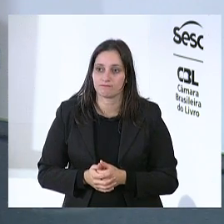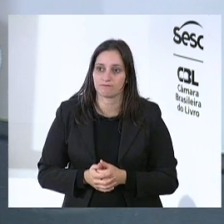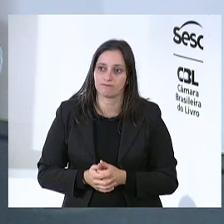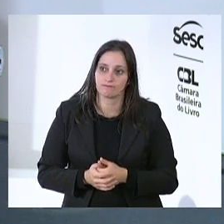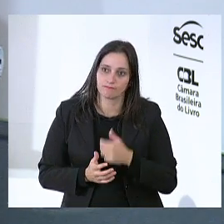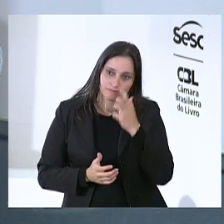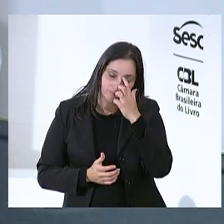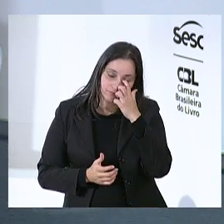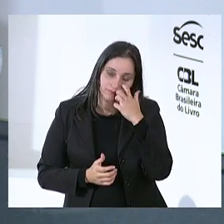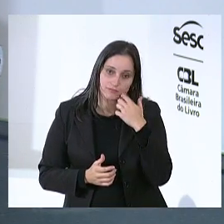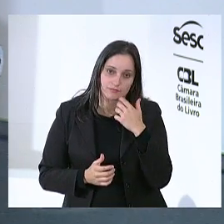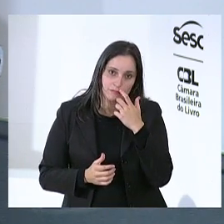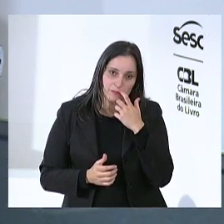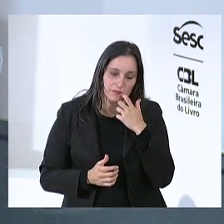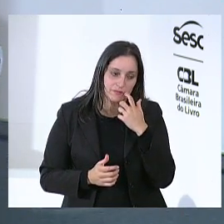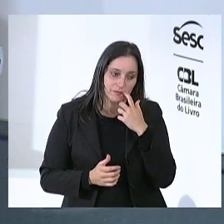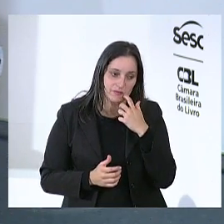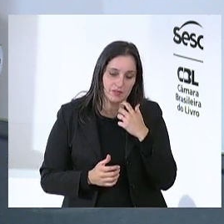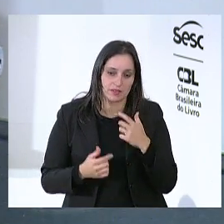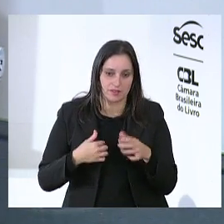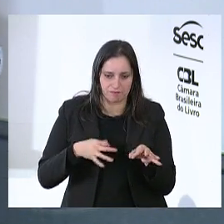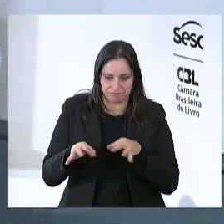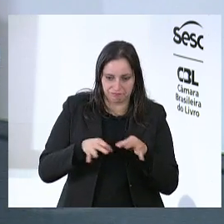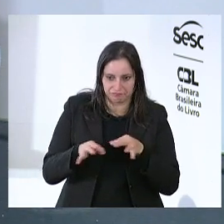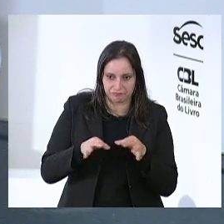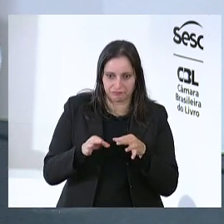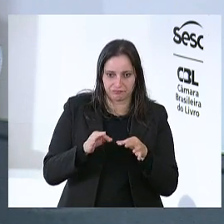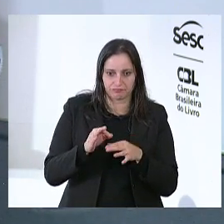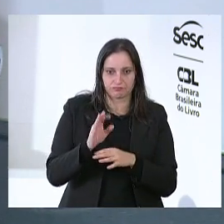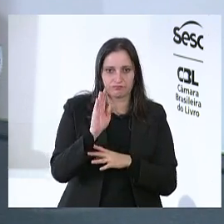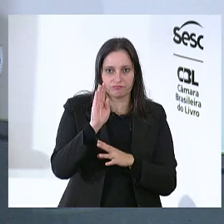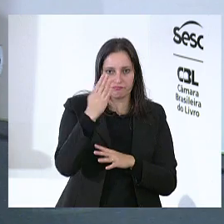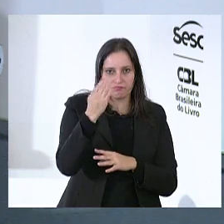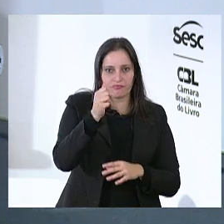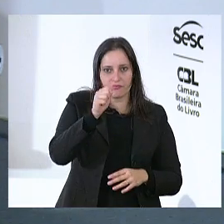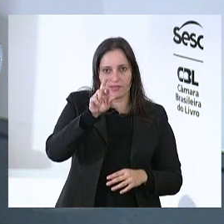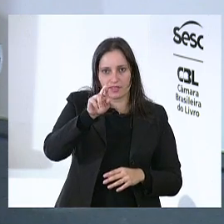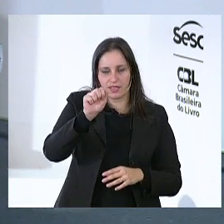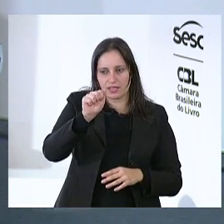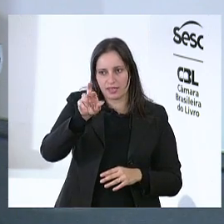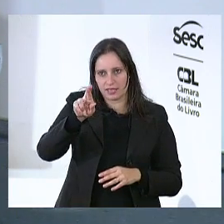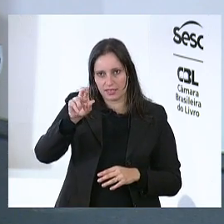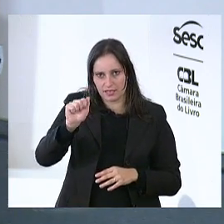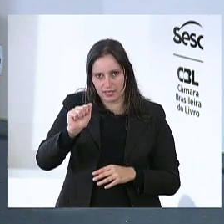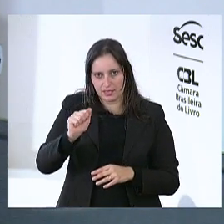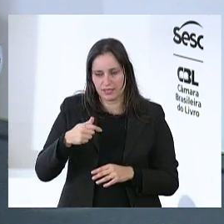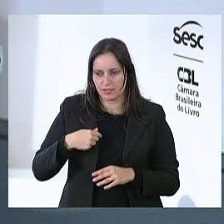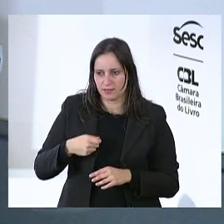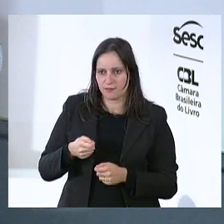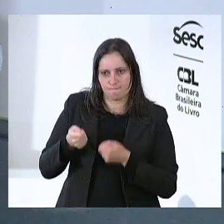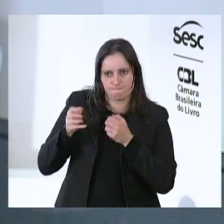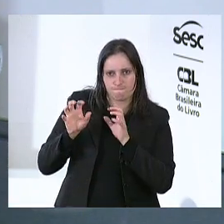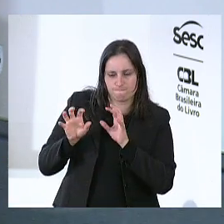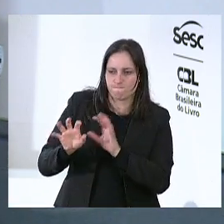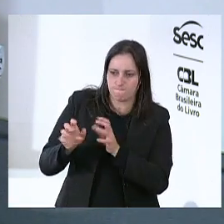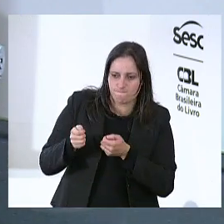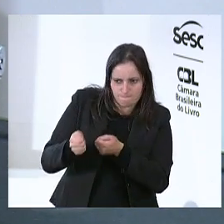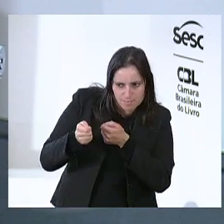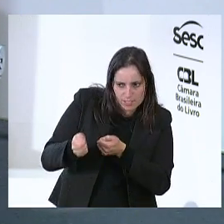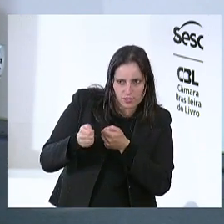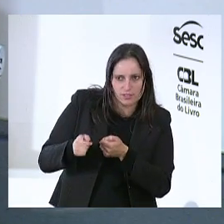pau de arara, estava ali na mesa, né? Uma instrução dos torturadores, né? Pressionar o Ladislau para que fale disso, daquilo,